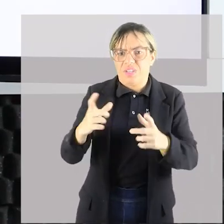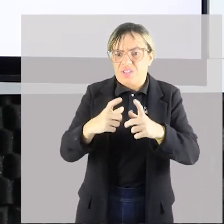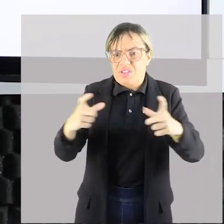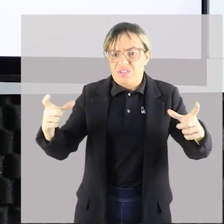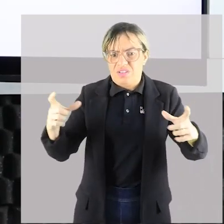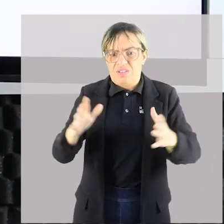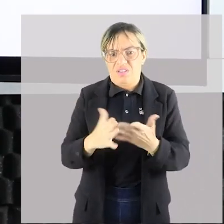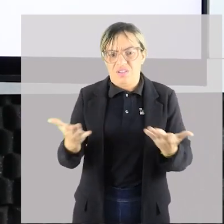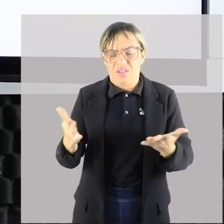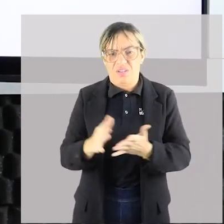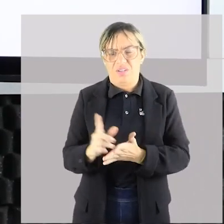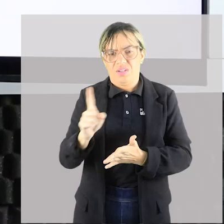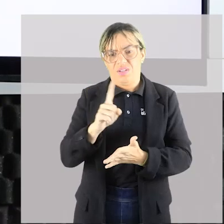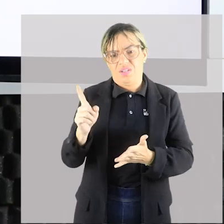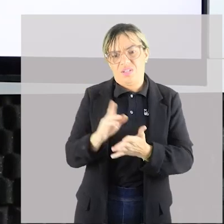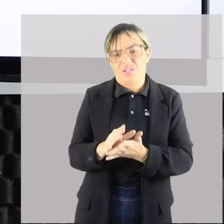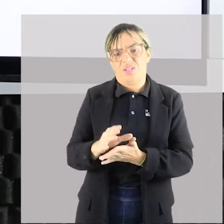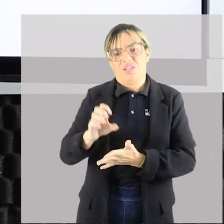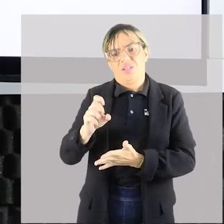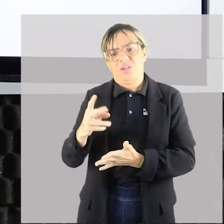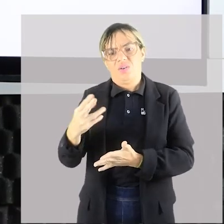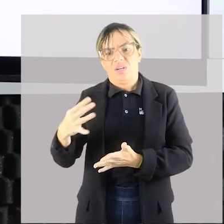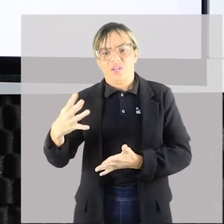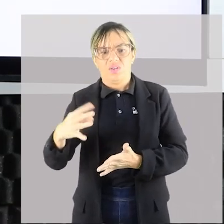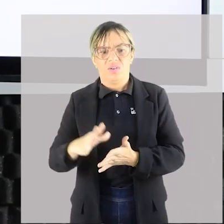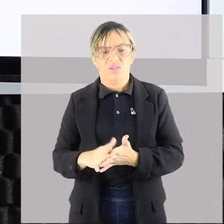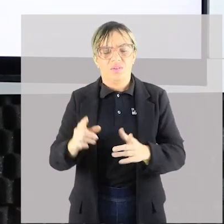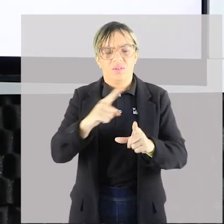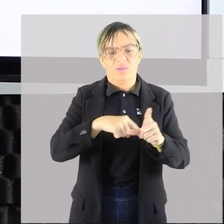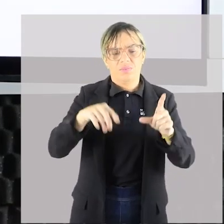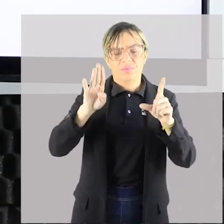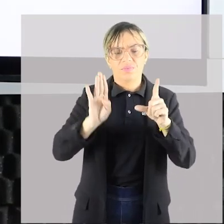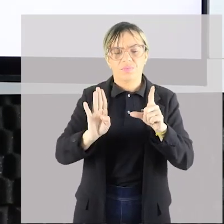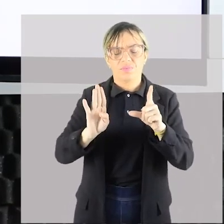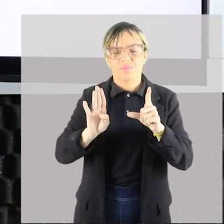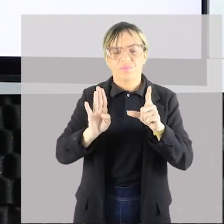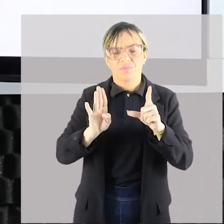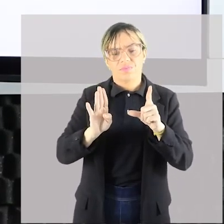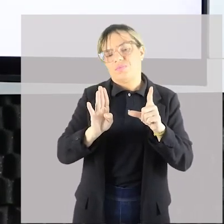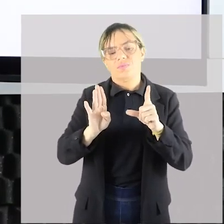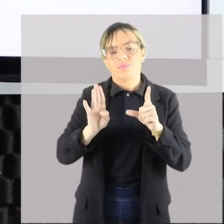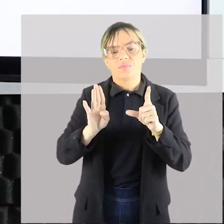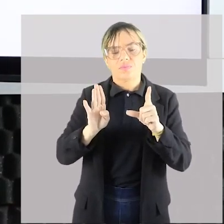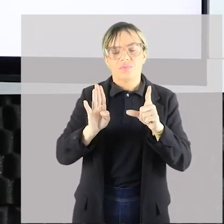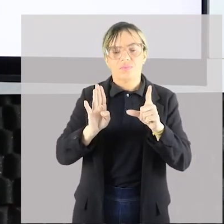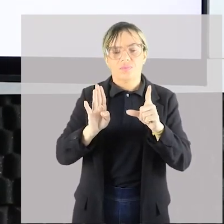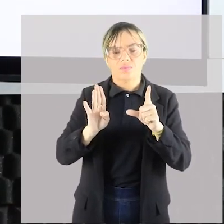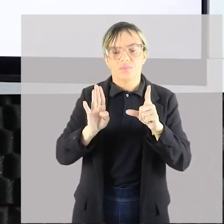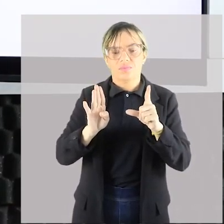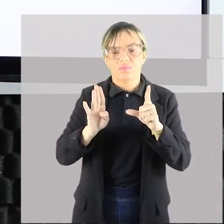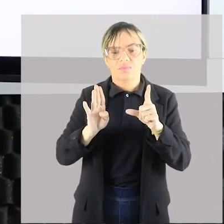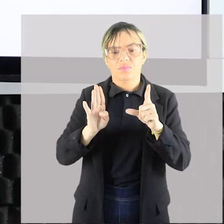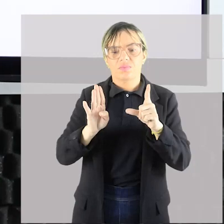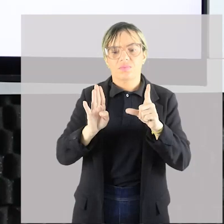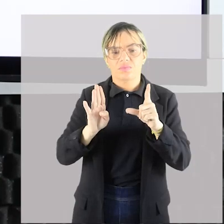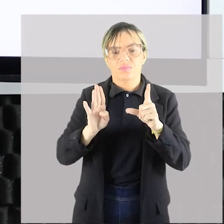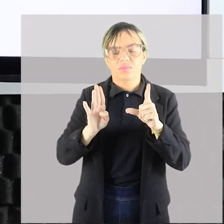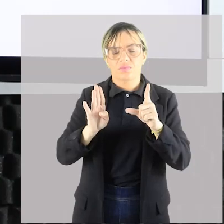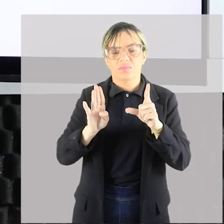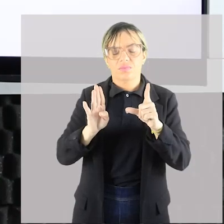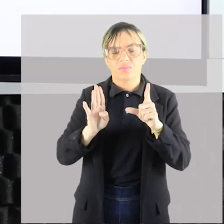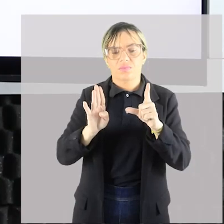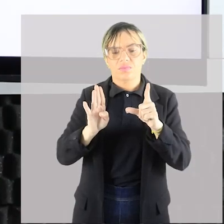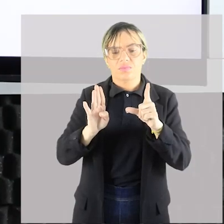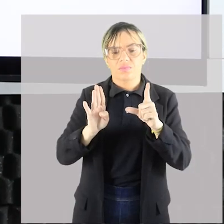macroscópica e nem eucarionte, tá? Na letra B fala pra gente microscópico,